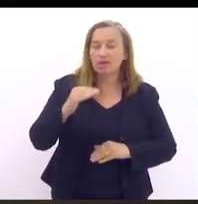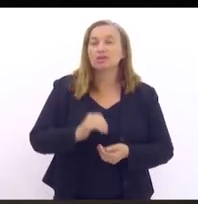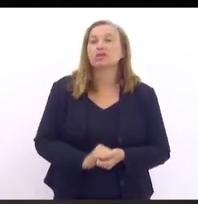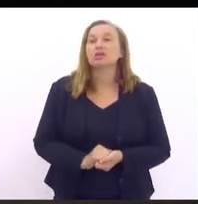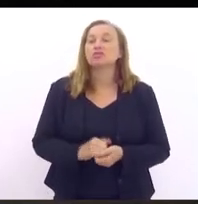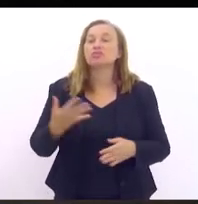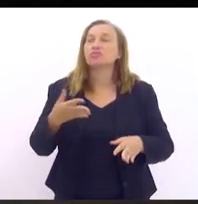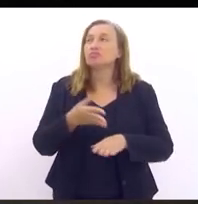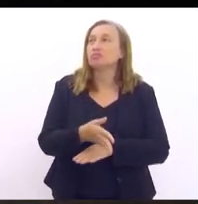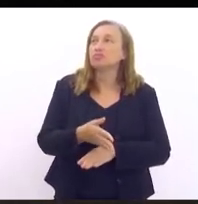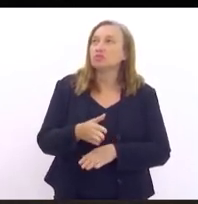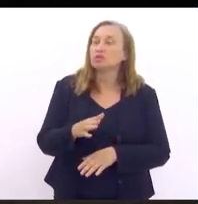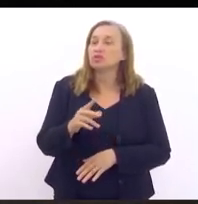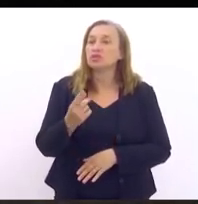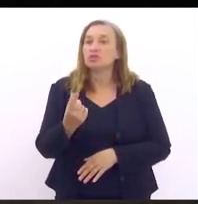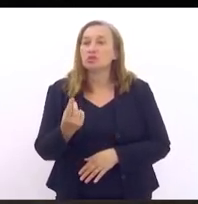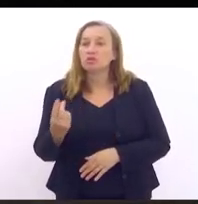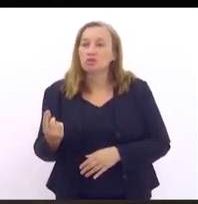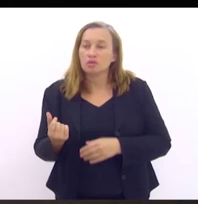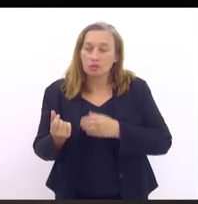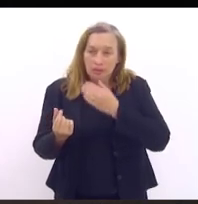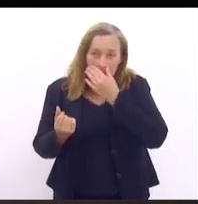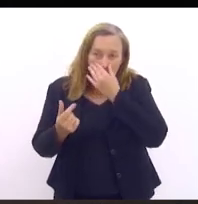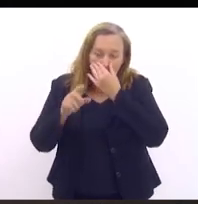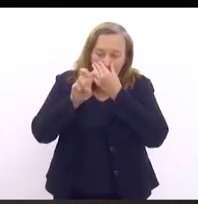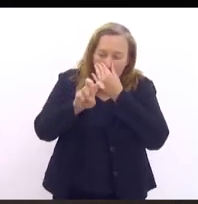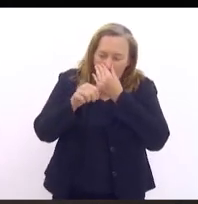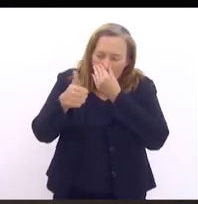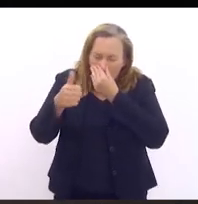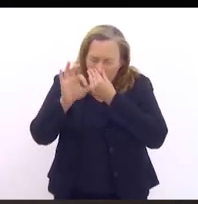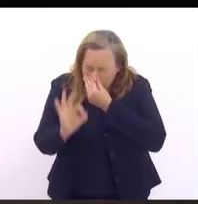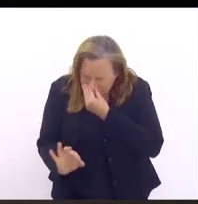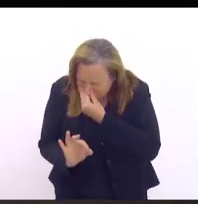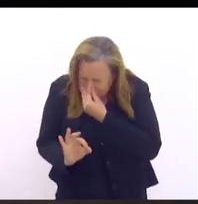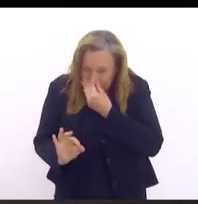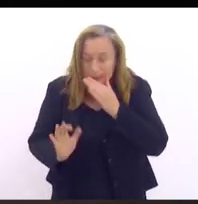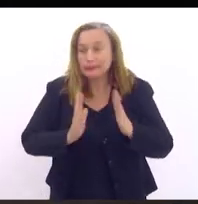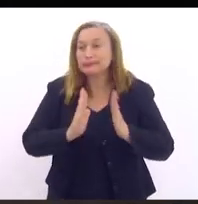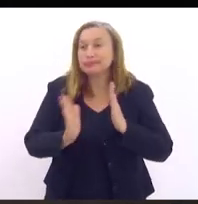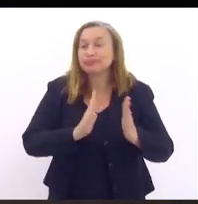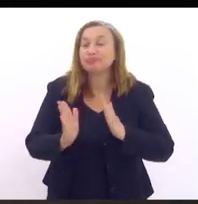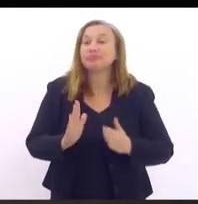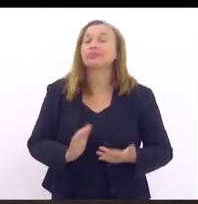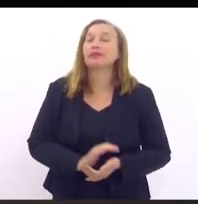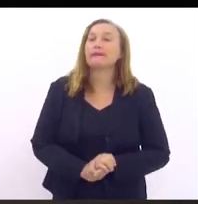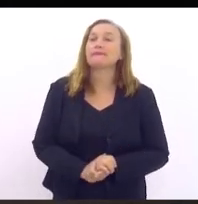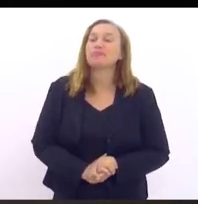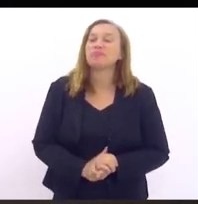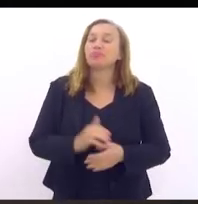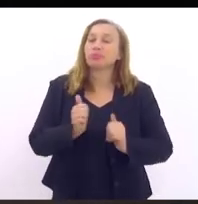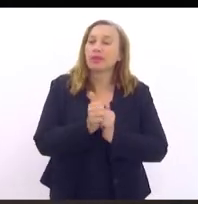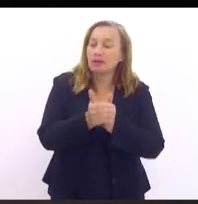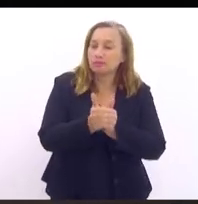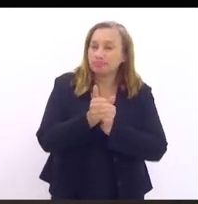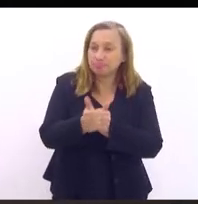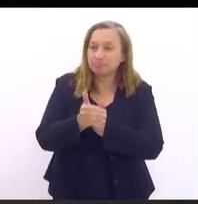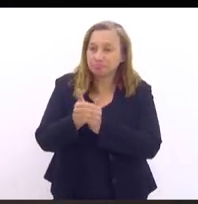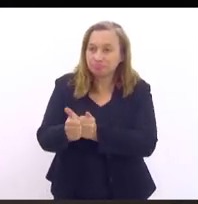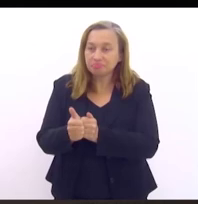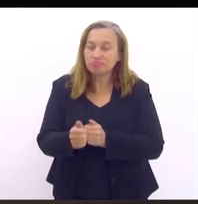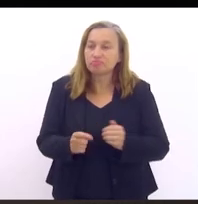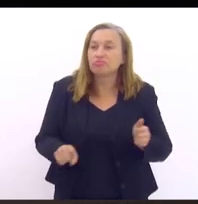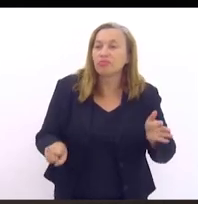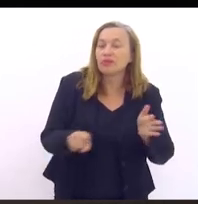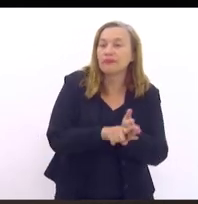chegando à reposição de um valor de 51% no mesmo período. Com isso, a gente está acompanhando a